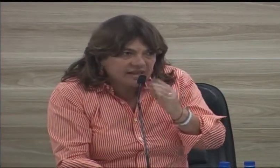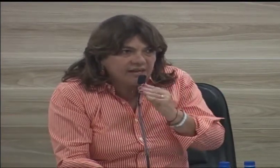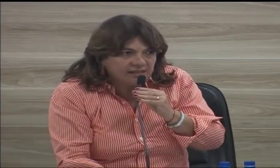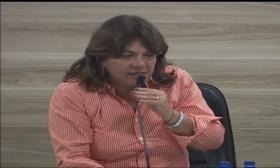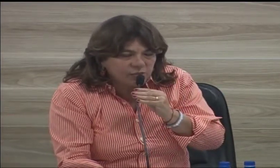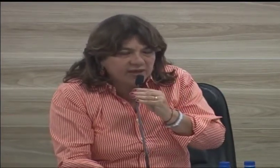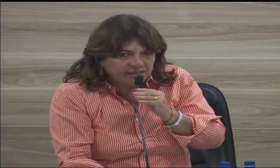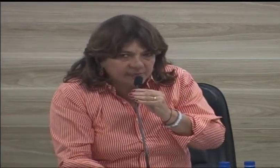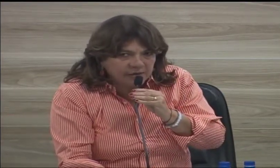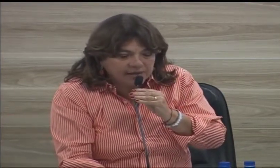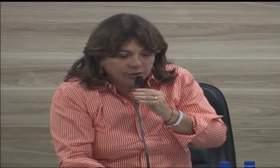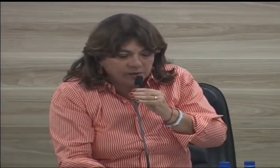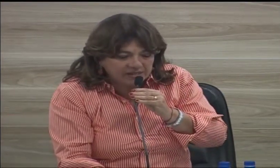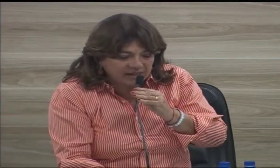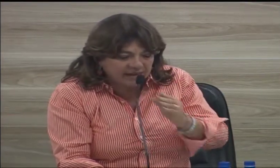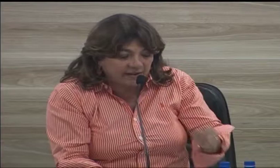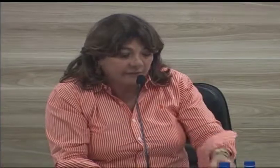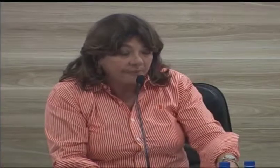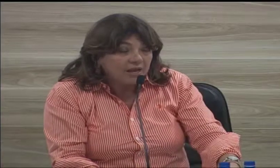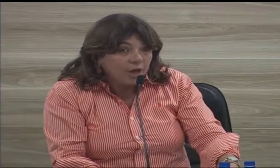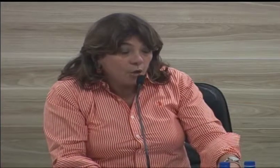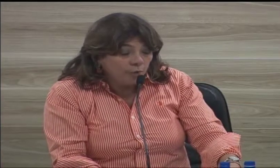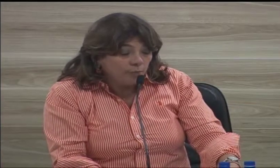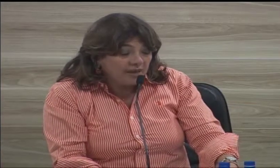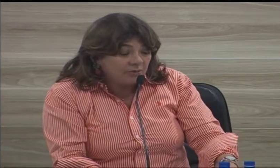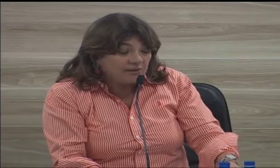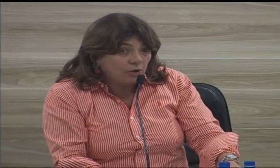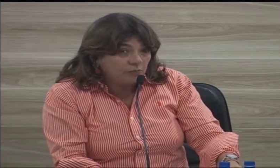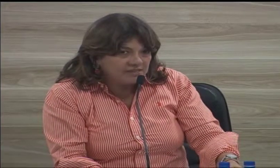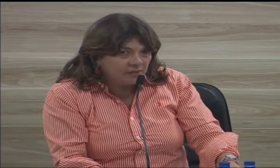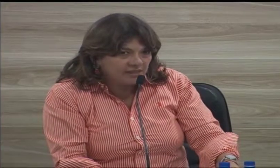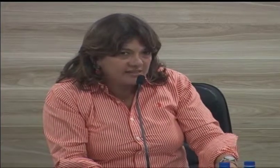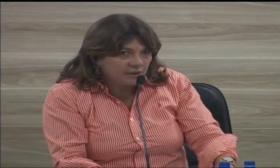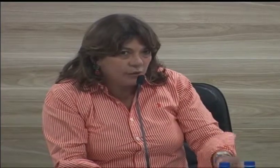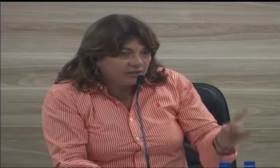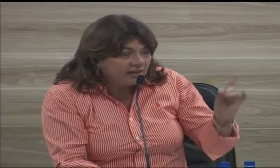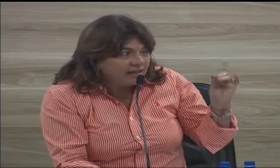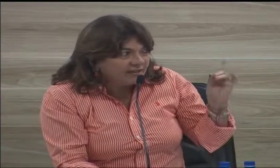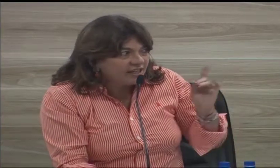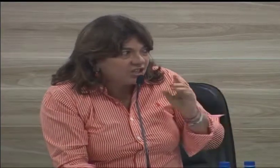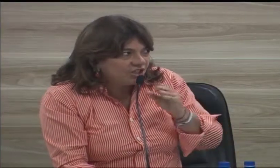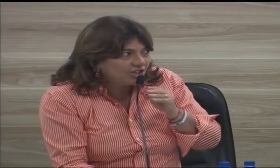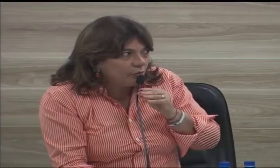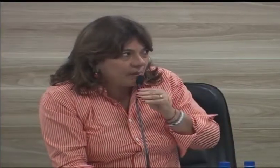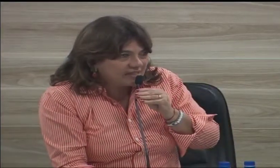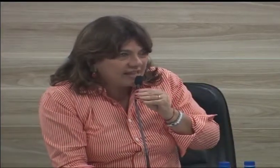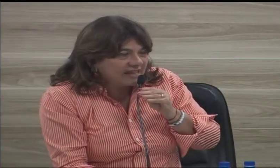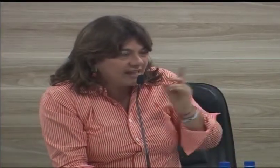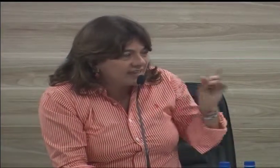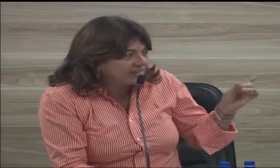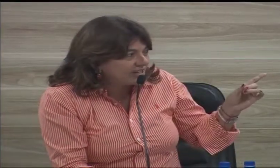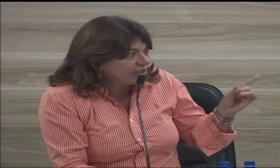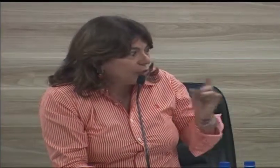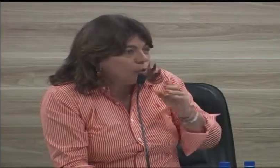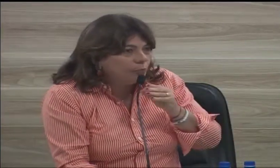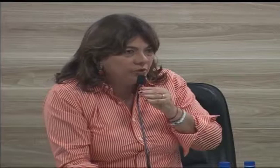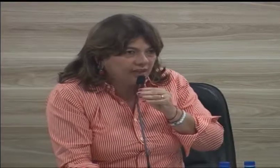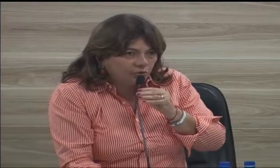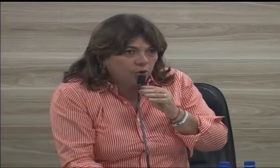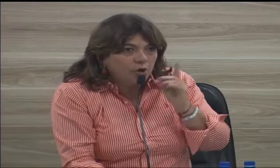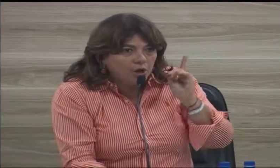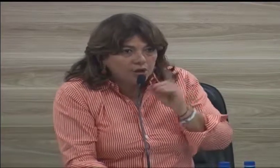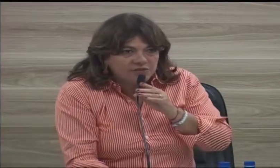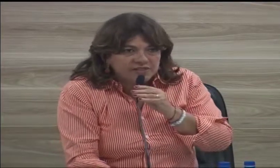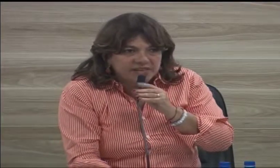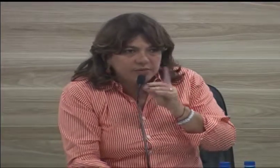doenças na sua grande maioria, doença grave. Como membro da Comissão da Saúde, desde a gestão passada, essa questão do